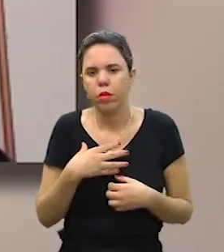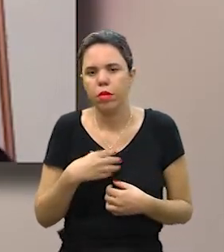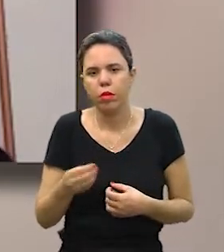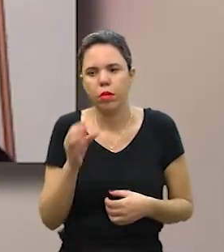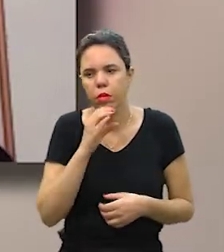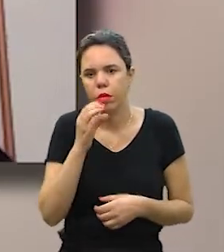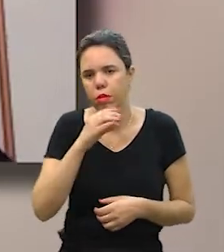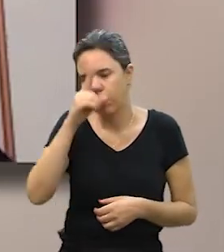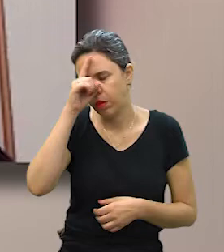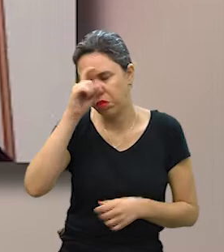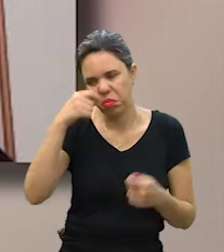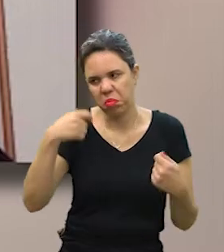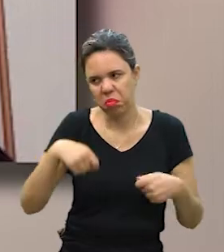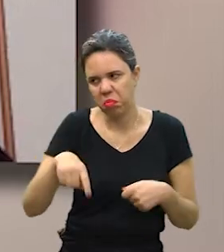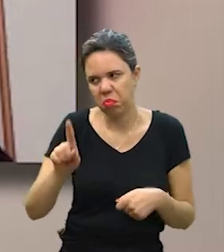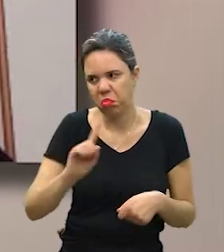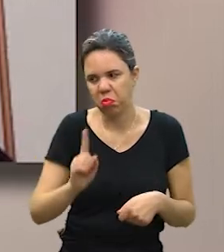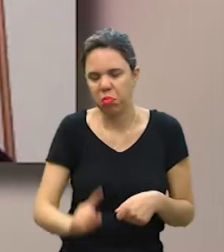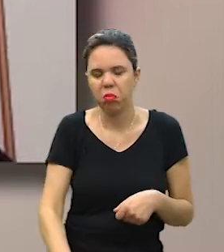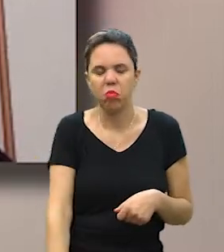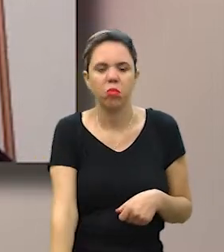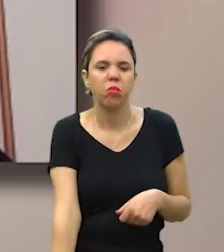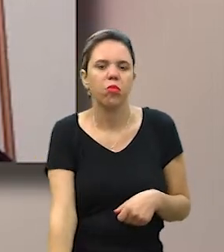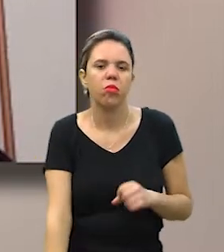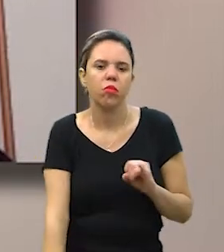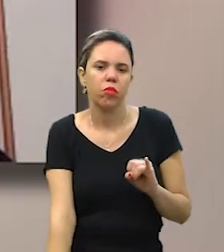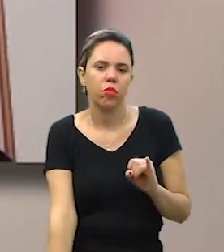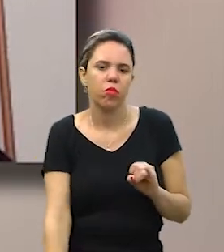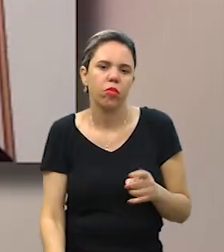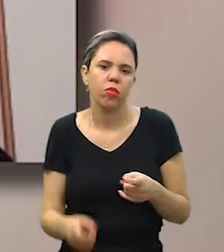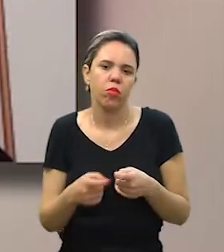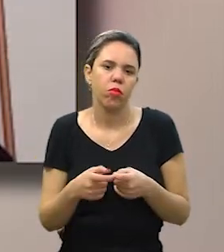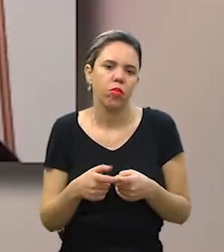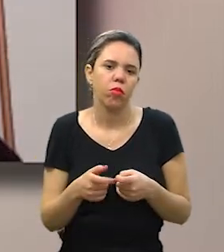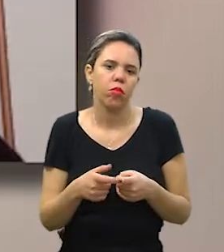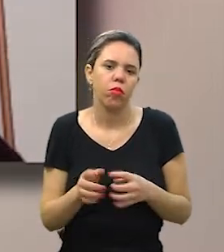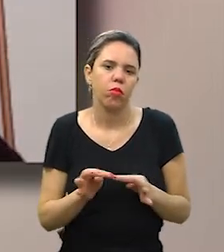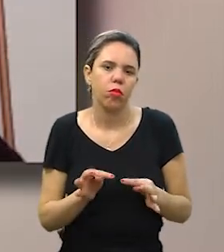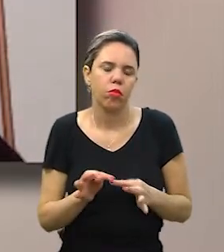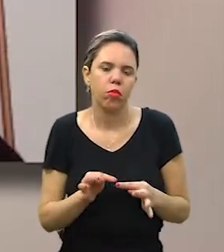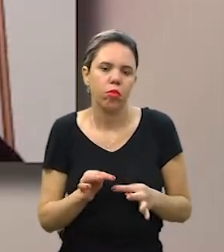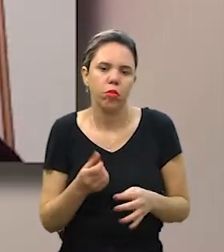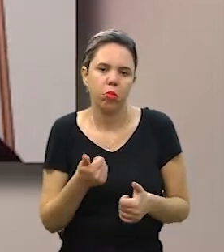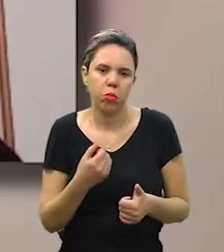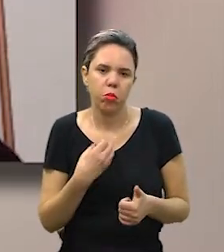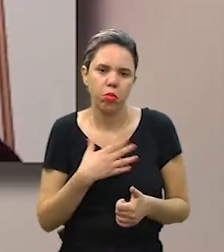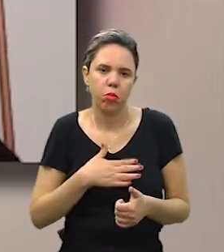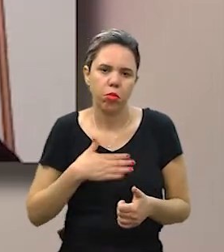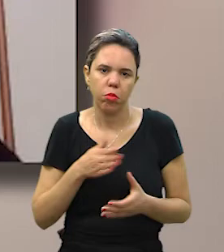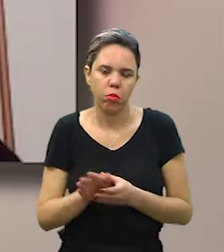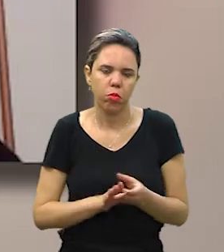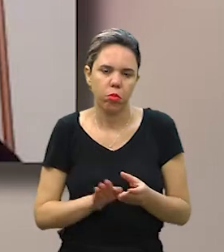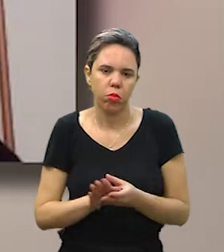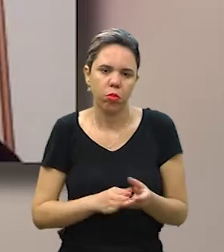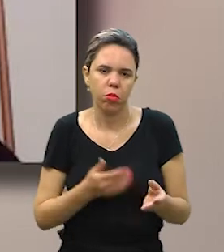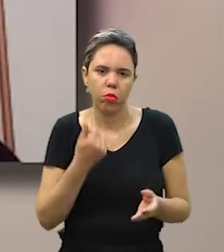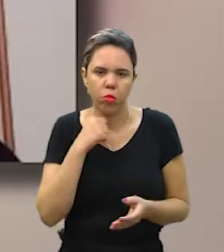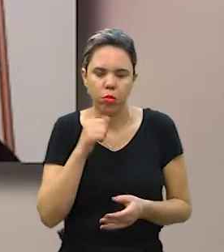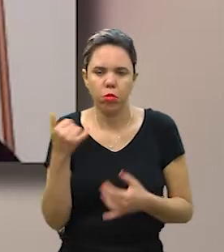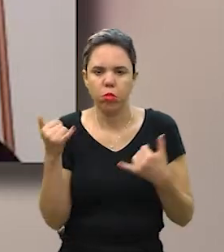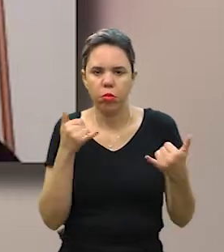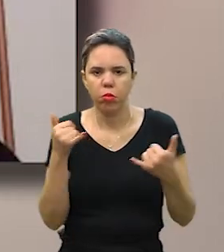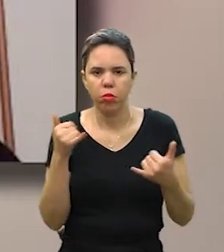filho e correr para um hospital, né? Sendo que se o pediatra, com a sua boa vontade, orienta